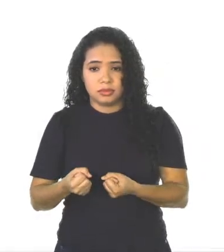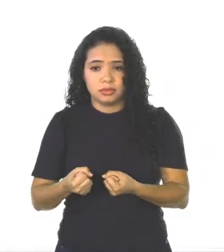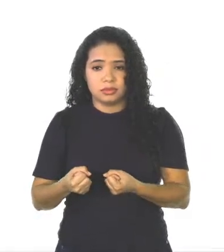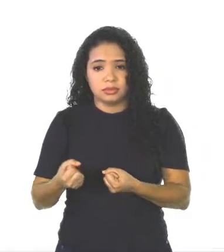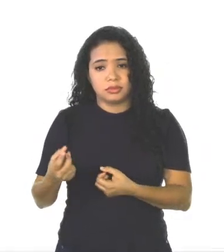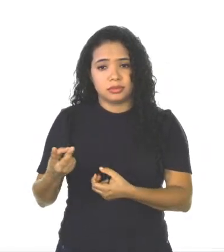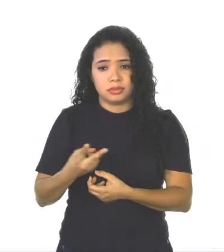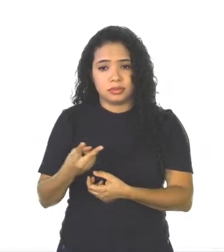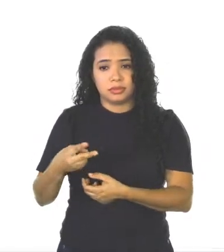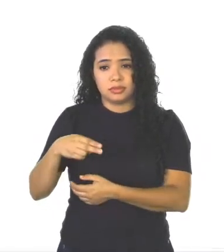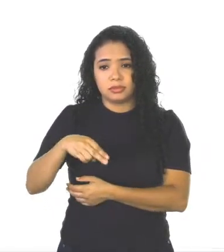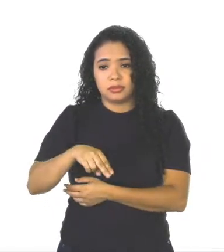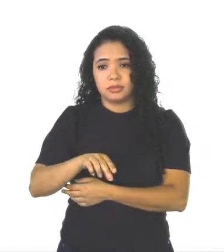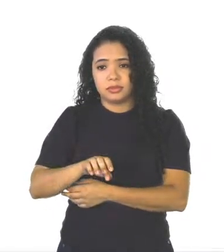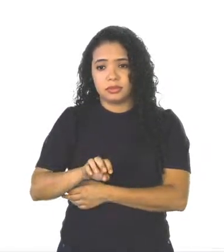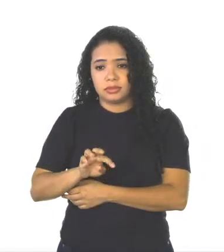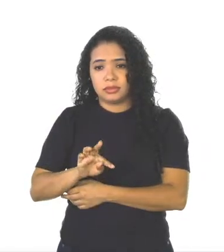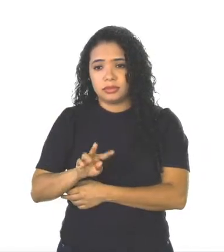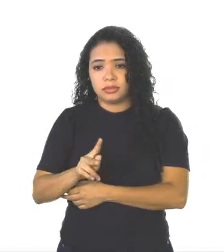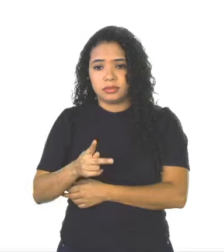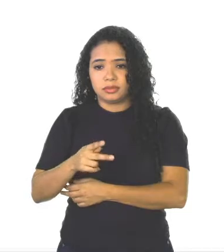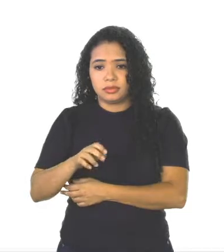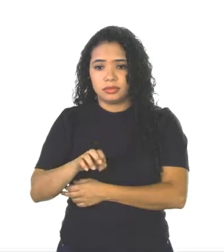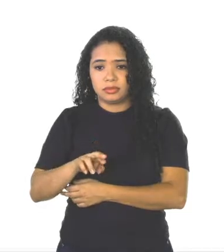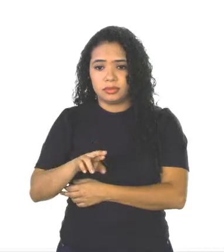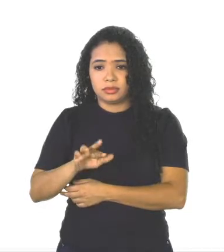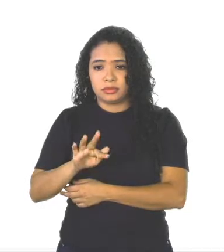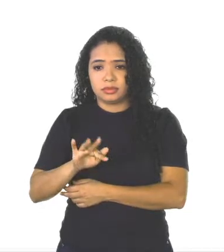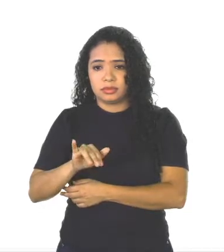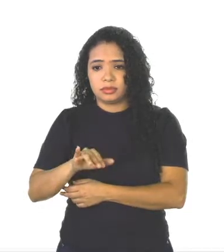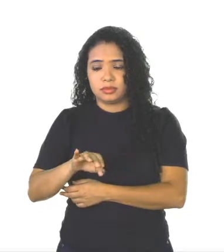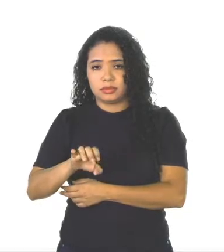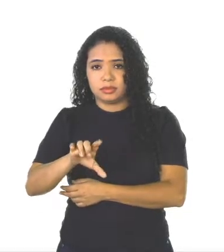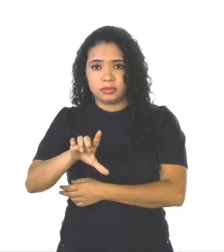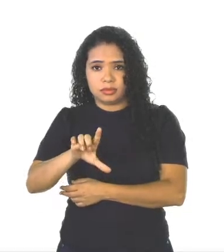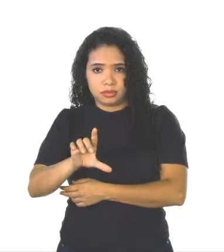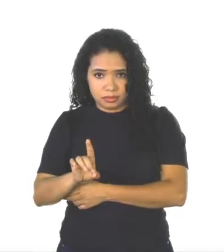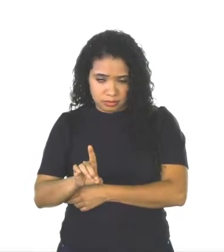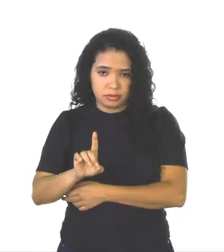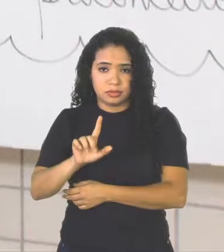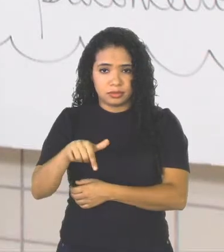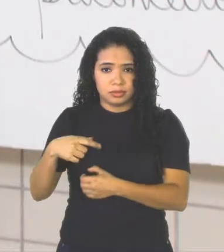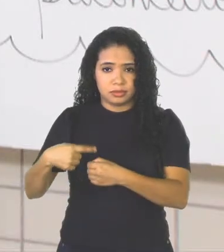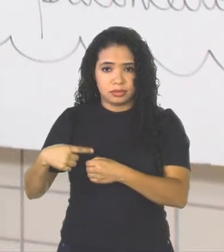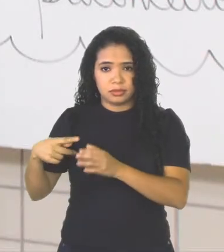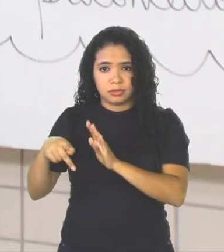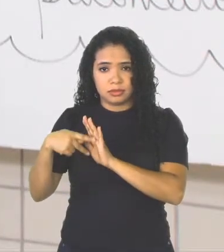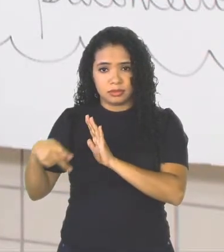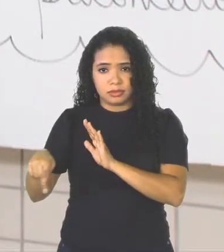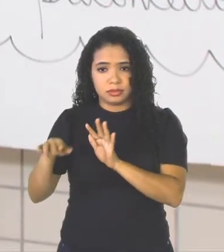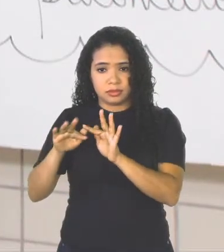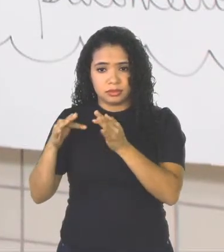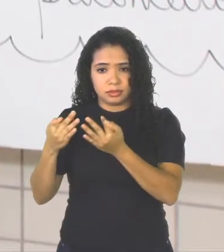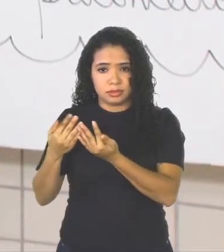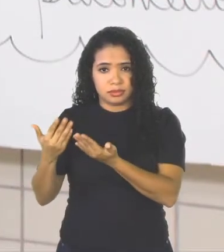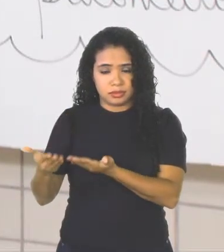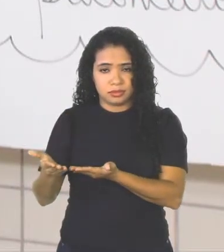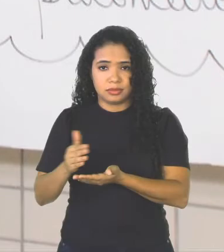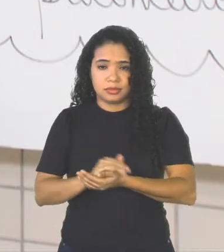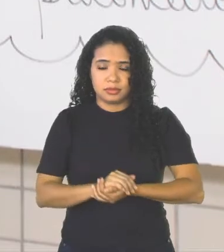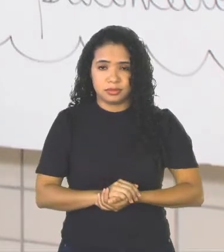e os dois ficam vivendo em Netherfield, né, que é a cidade lá da família dela,